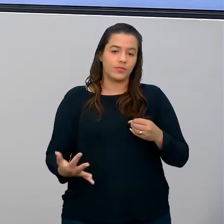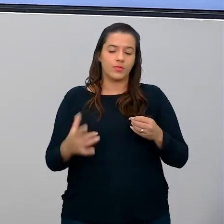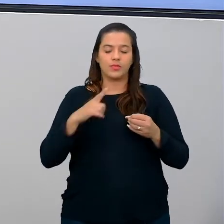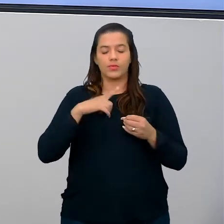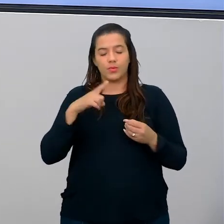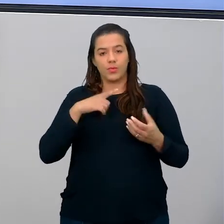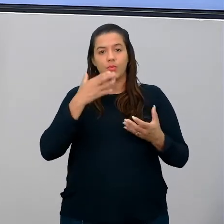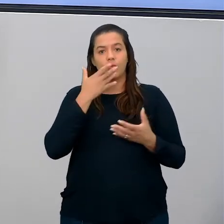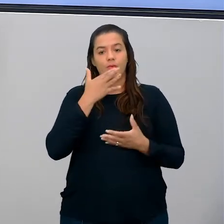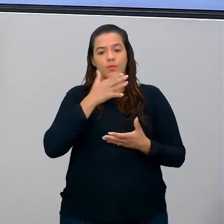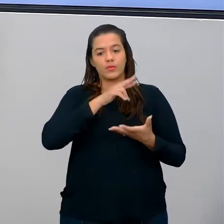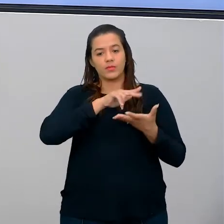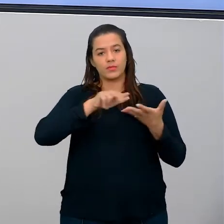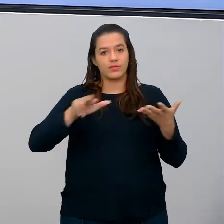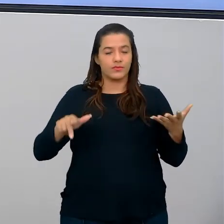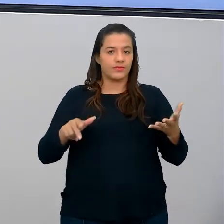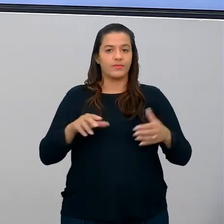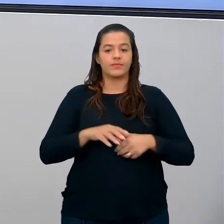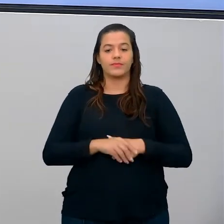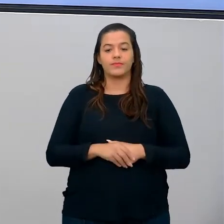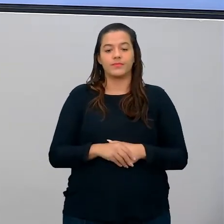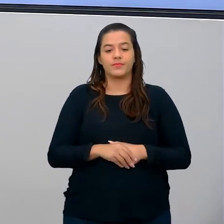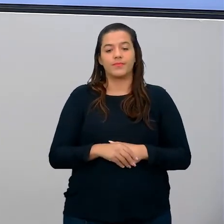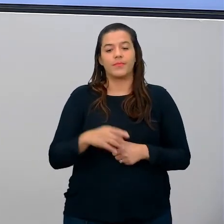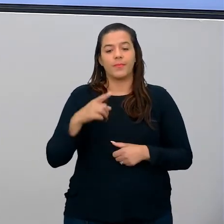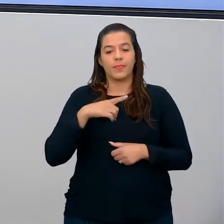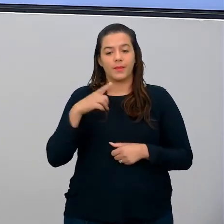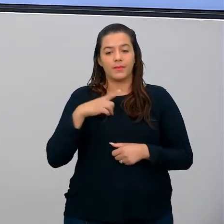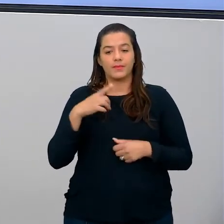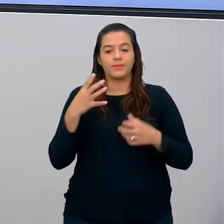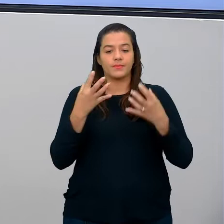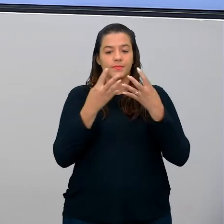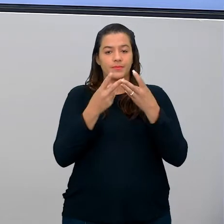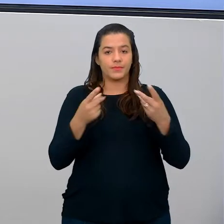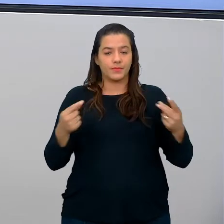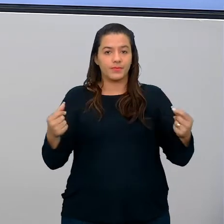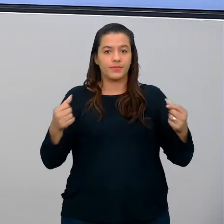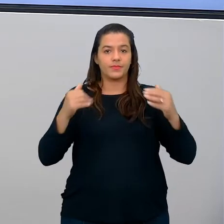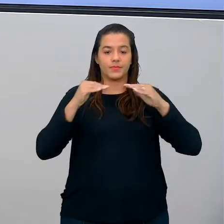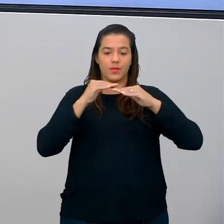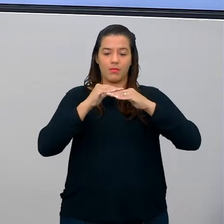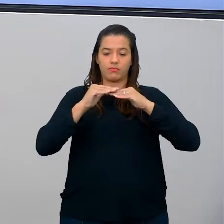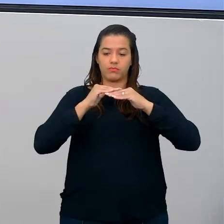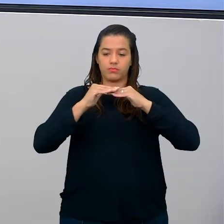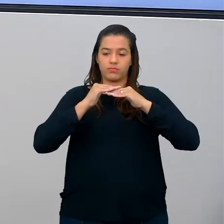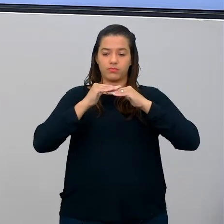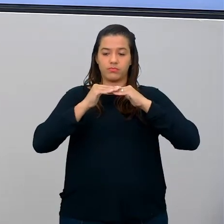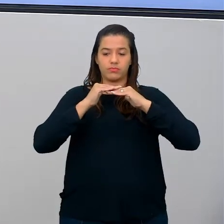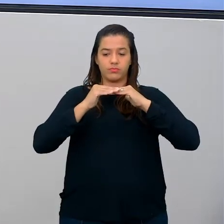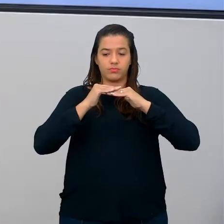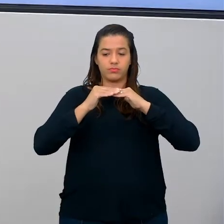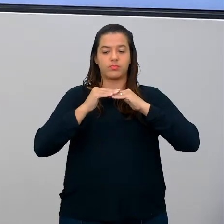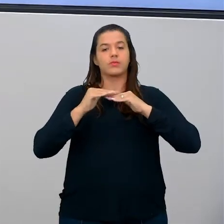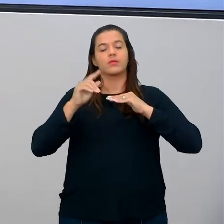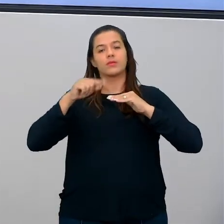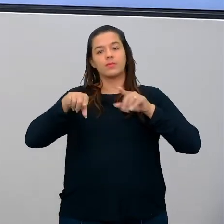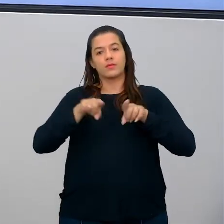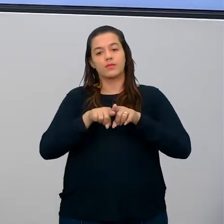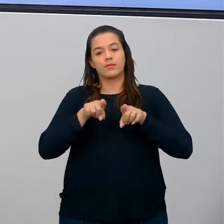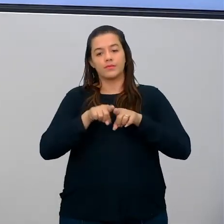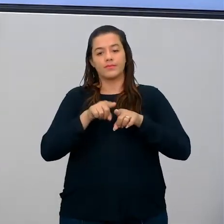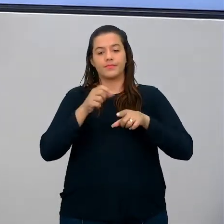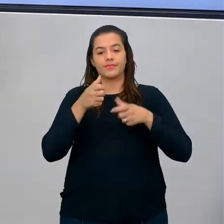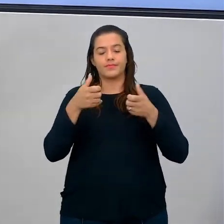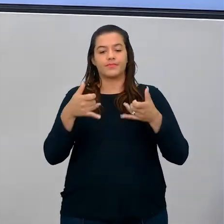vezes diferentes que acontecem. O processo de decomposição orgânica aqui em cima também, né, falado na